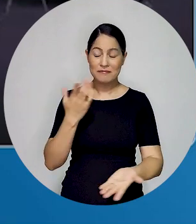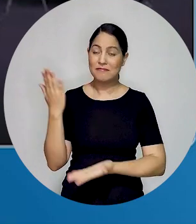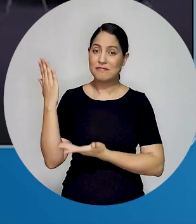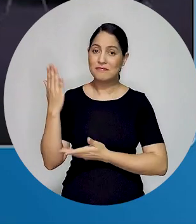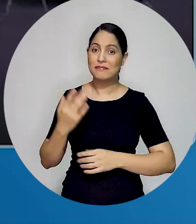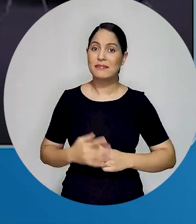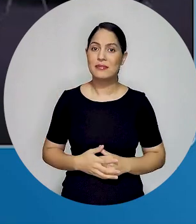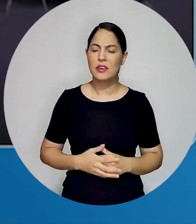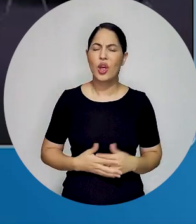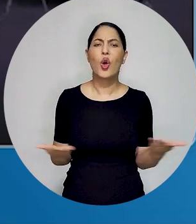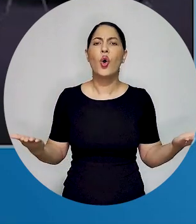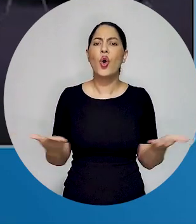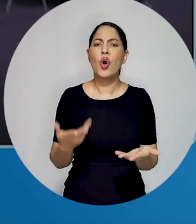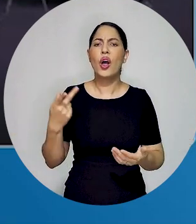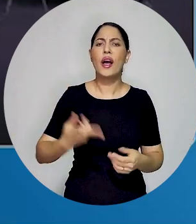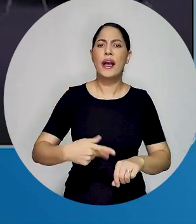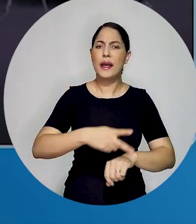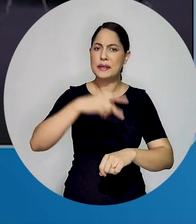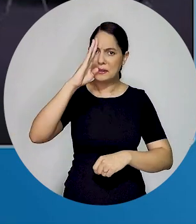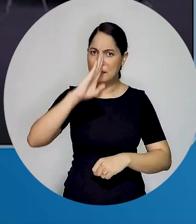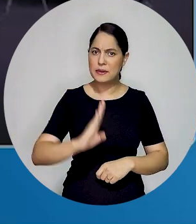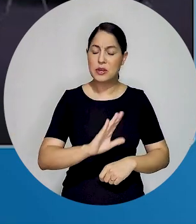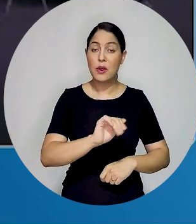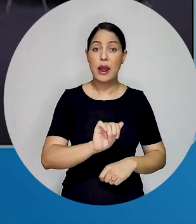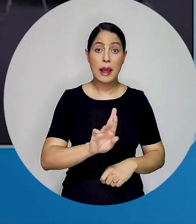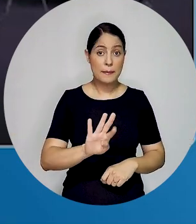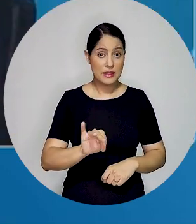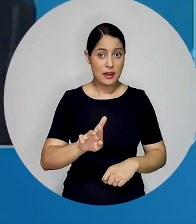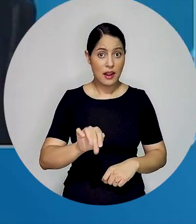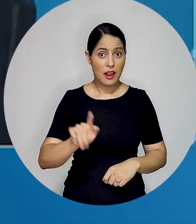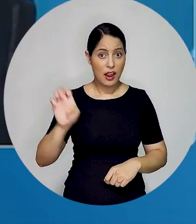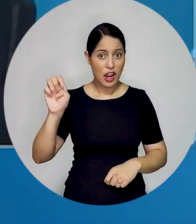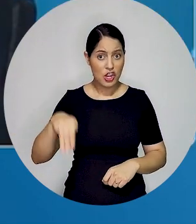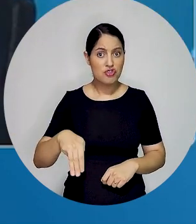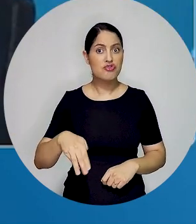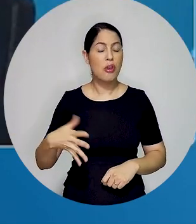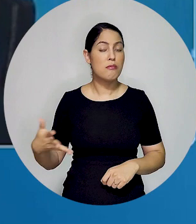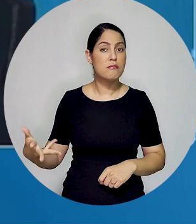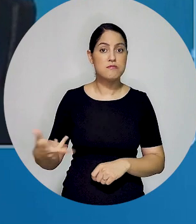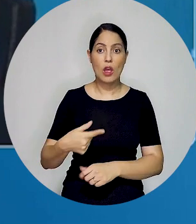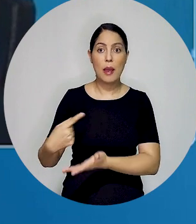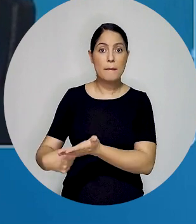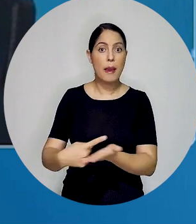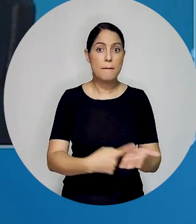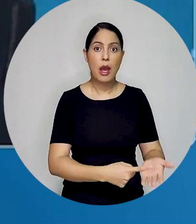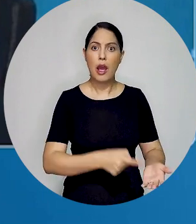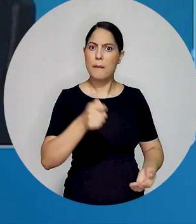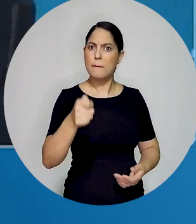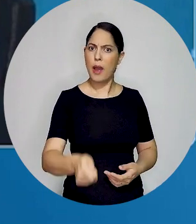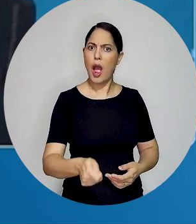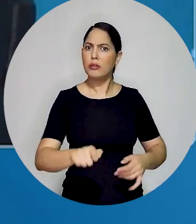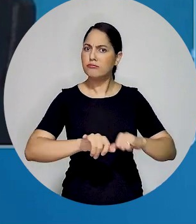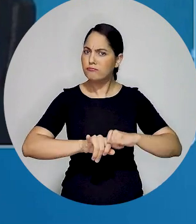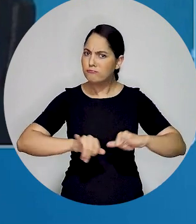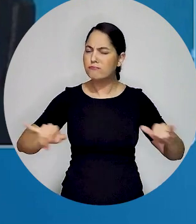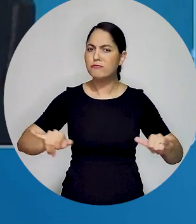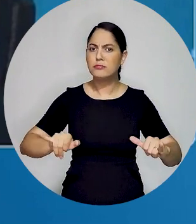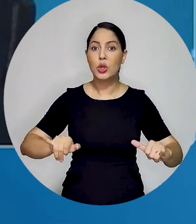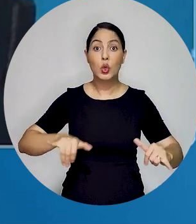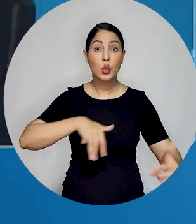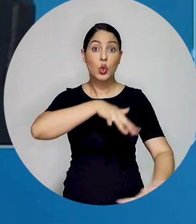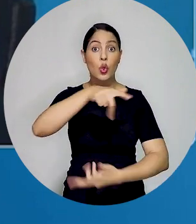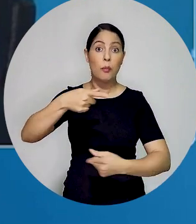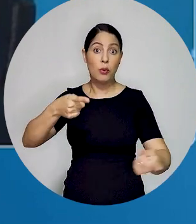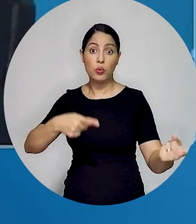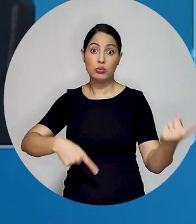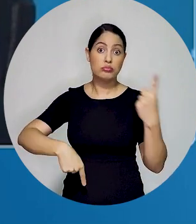nós temos uma arbitragem consolidada no Brasil. É um caso de sucesso no mundo, um